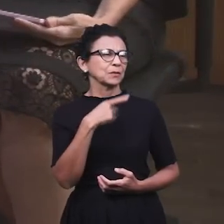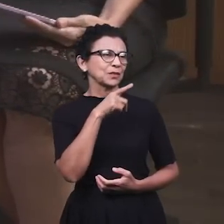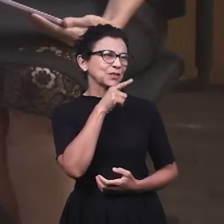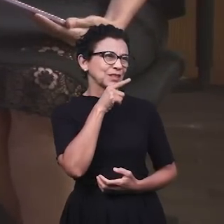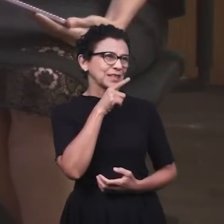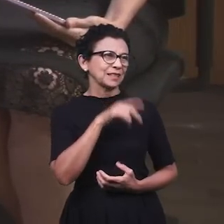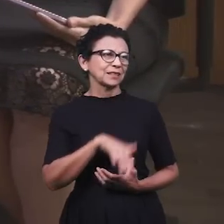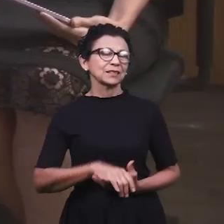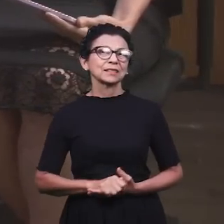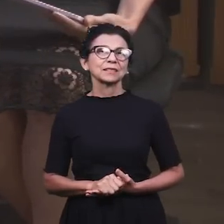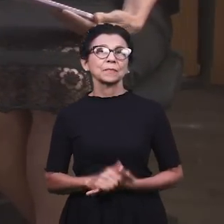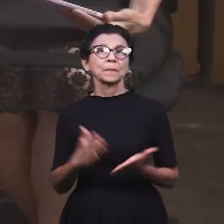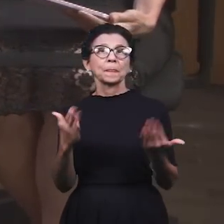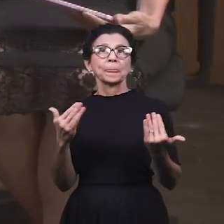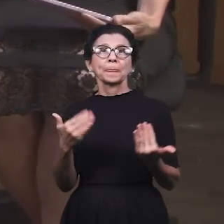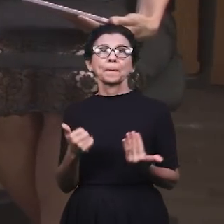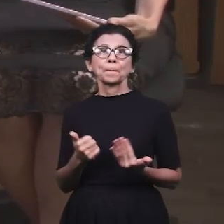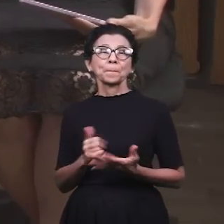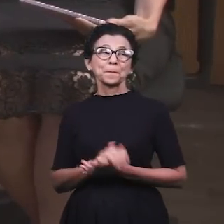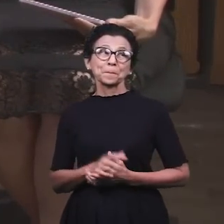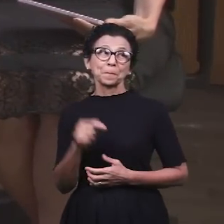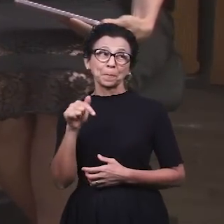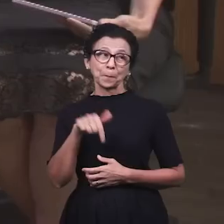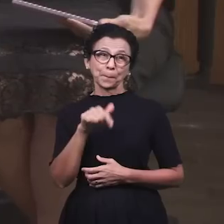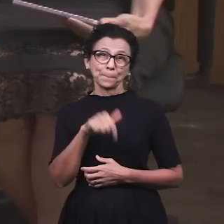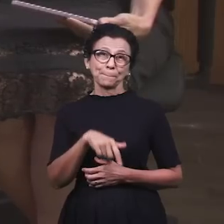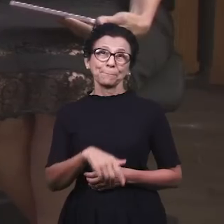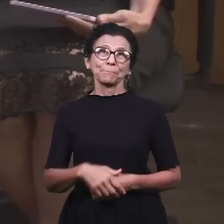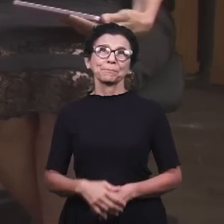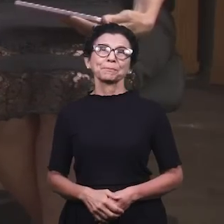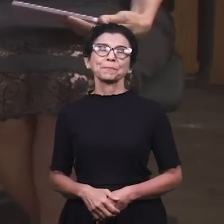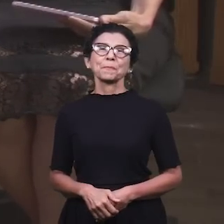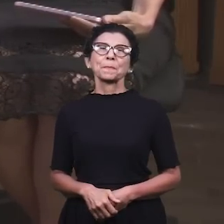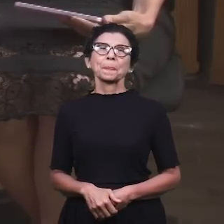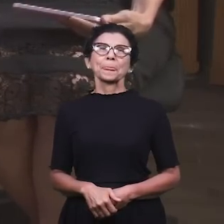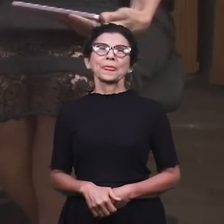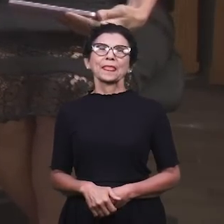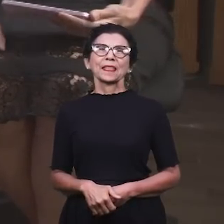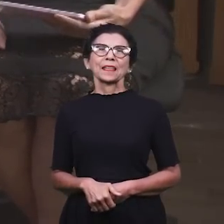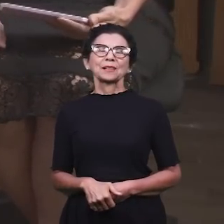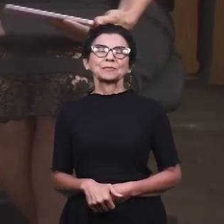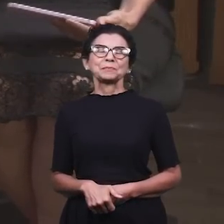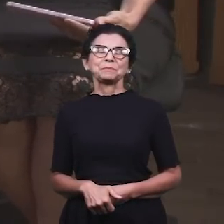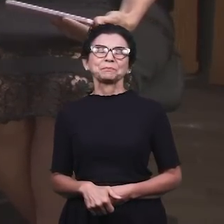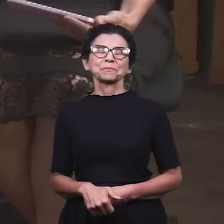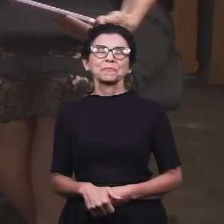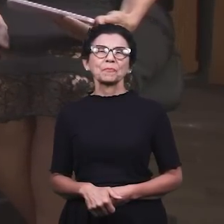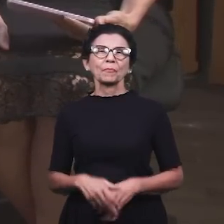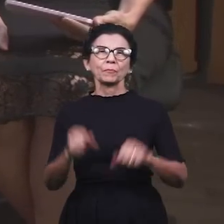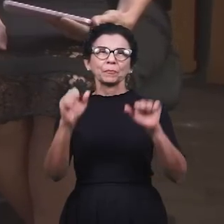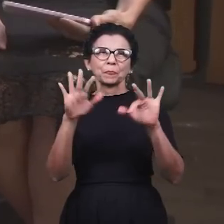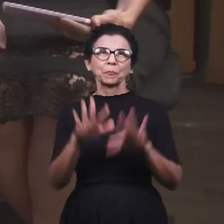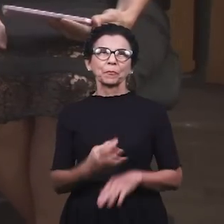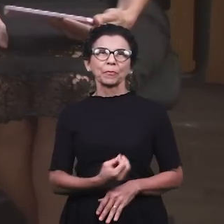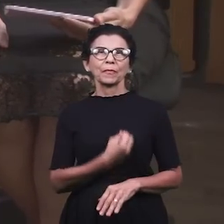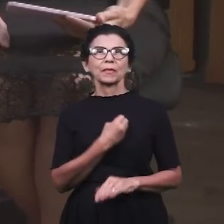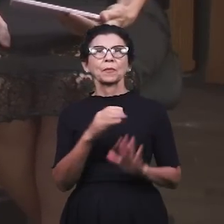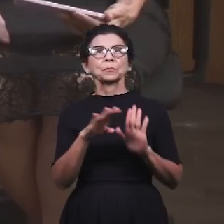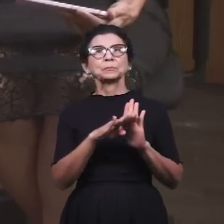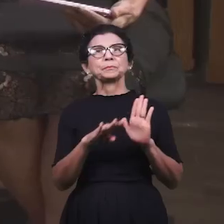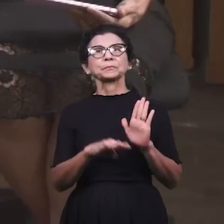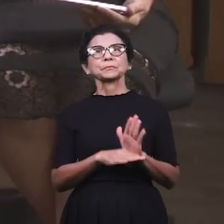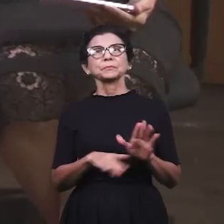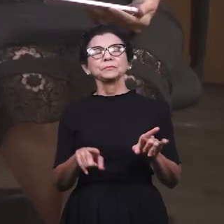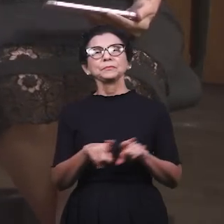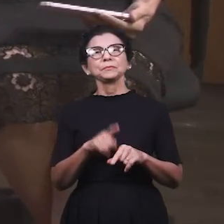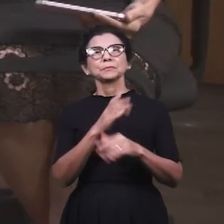os jovens que estão aqui conosco hoje, que vão pernoitar no Manaim, Isso. de Cariacica. E é uma bênção fazer parte desse programa.